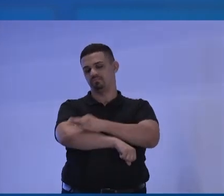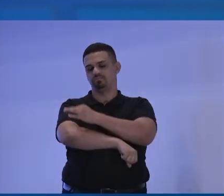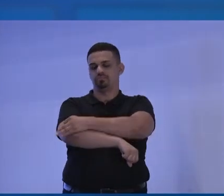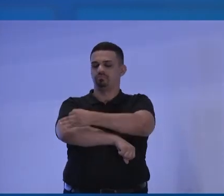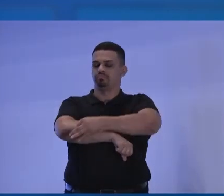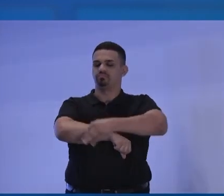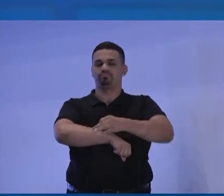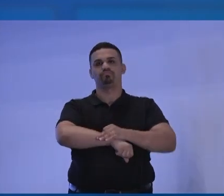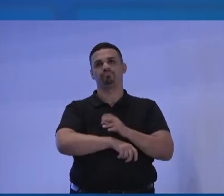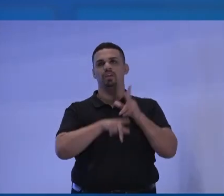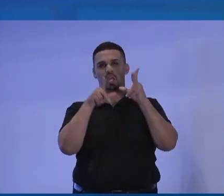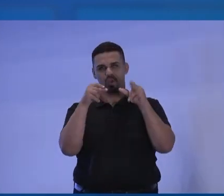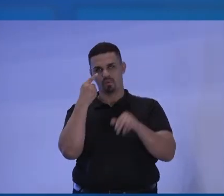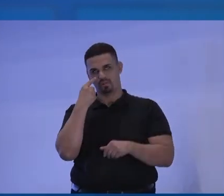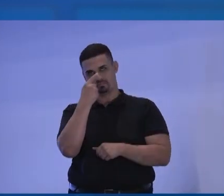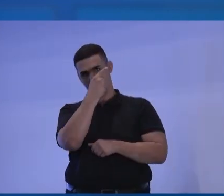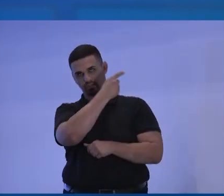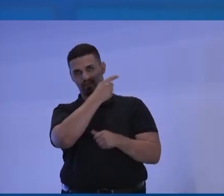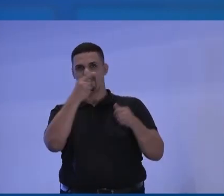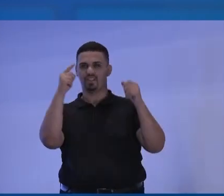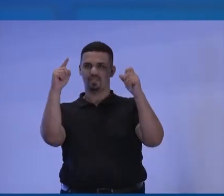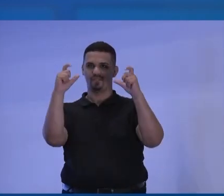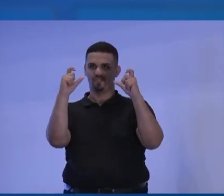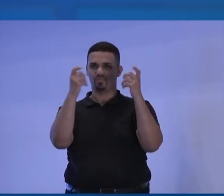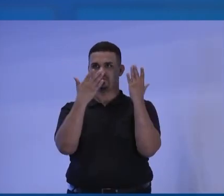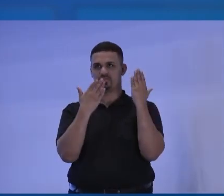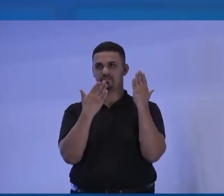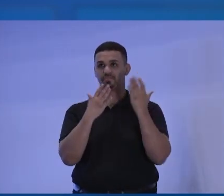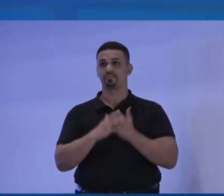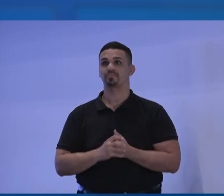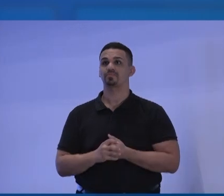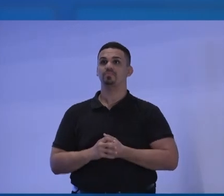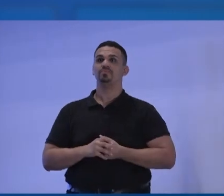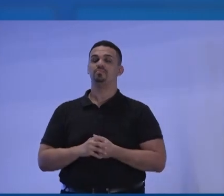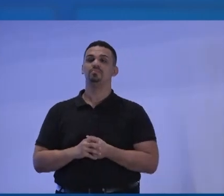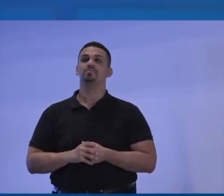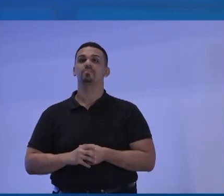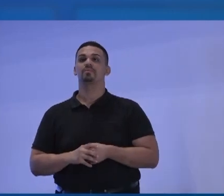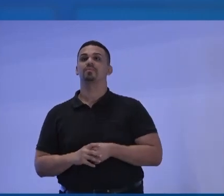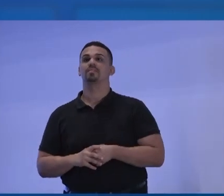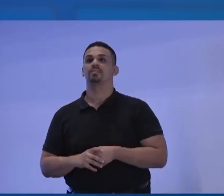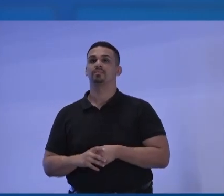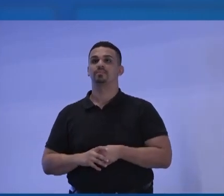podemos pensar em rancenomas.